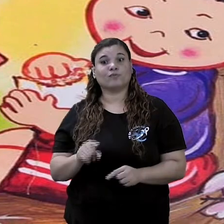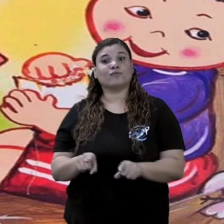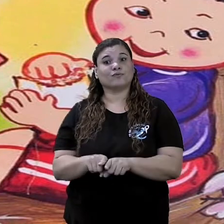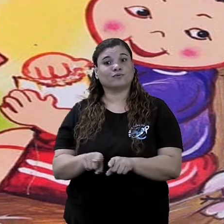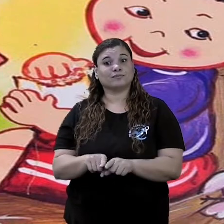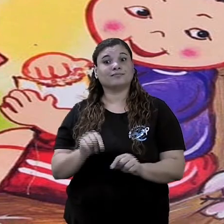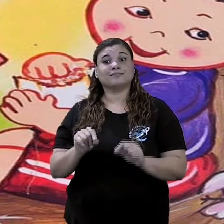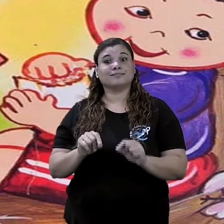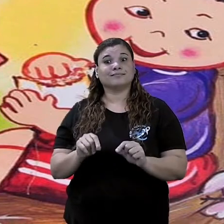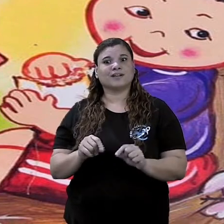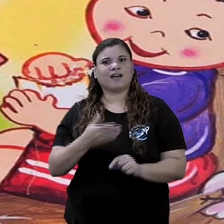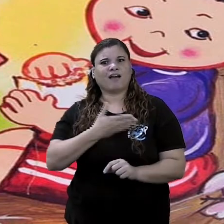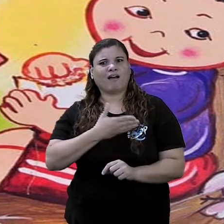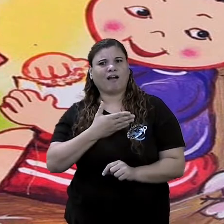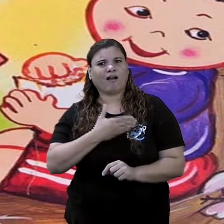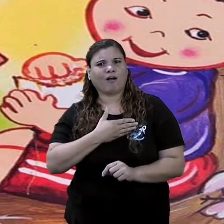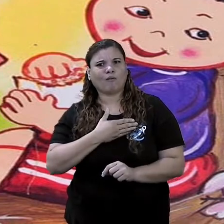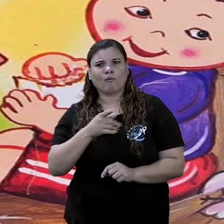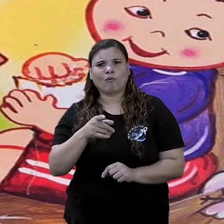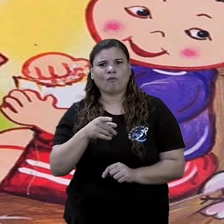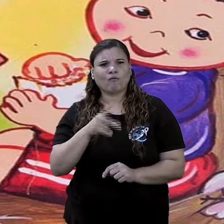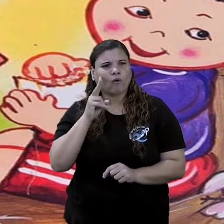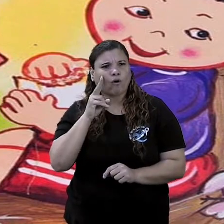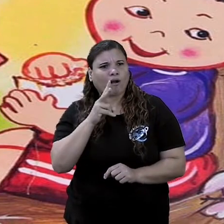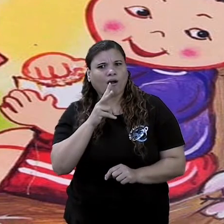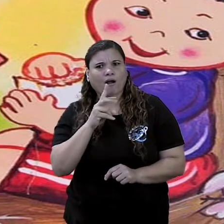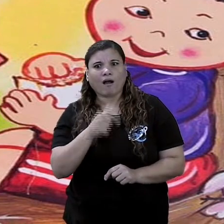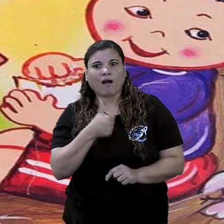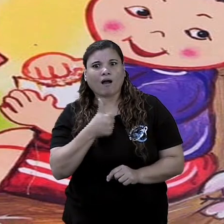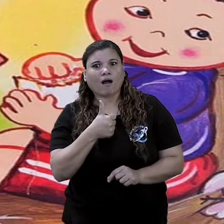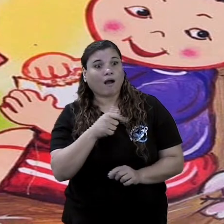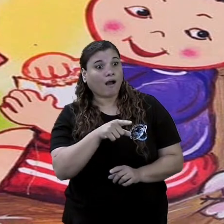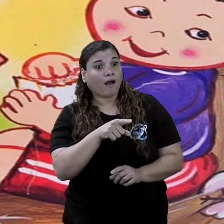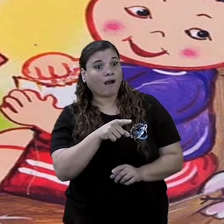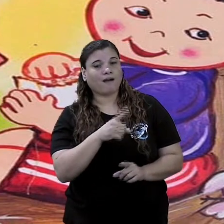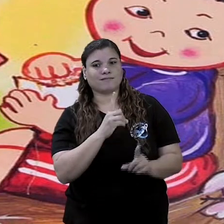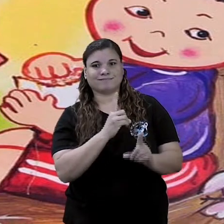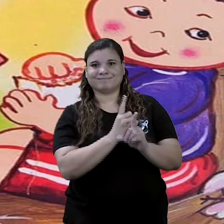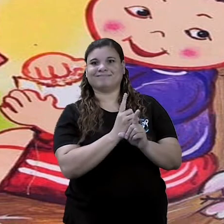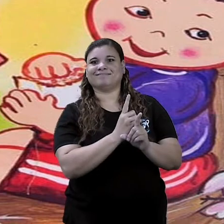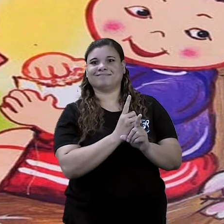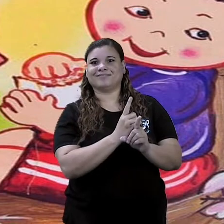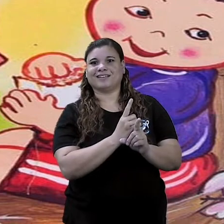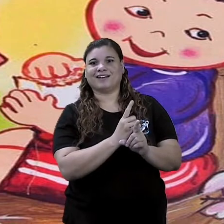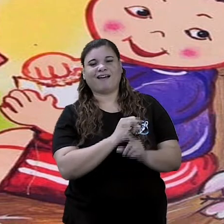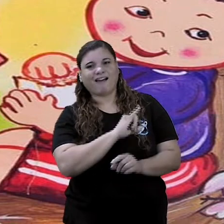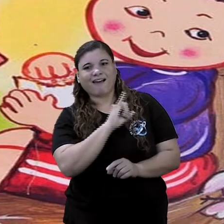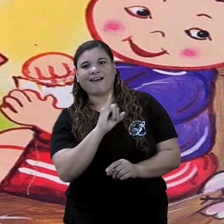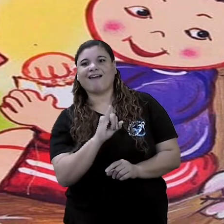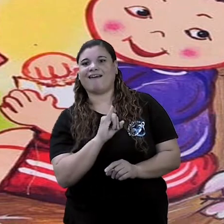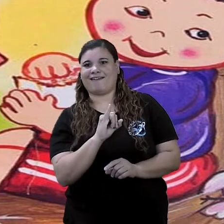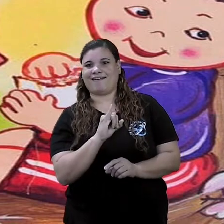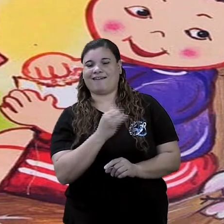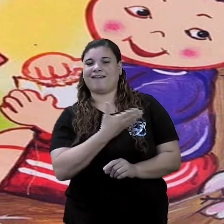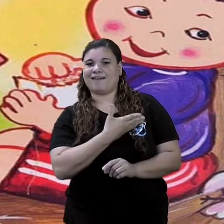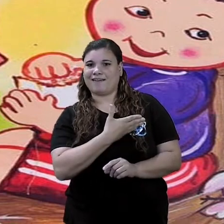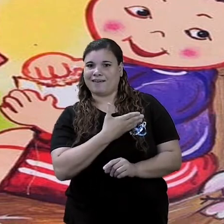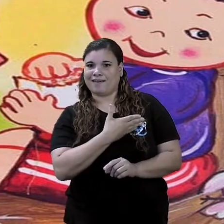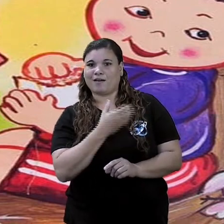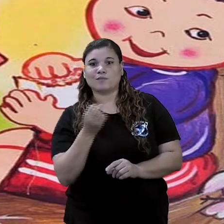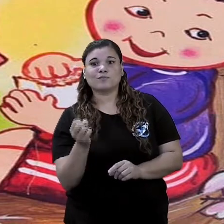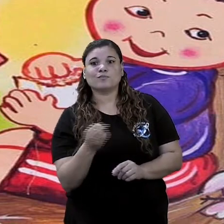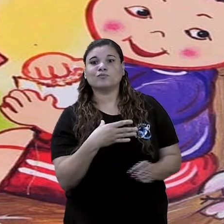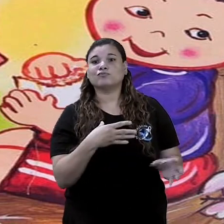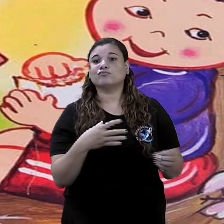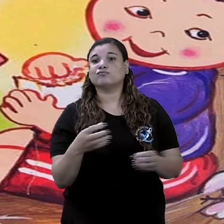máximo de amizade que nós conseguirmos, não é isso mesmo? E lembrando que nós estamos, ó, há sim de